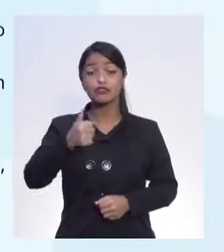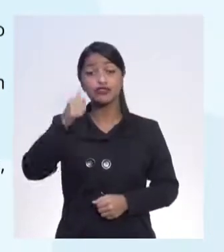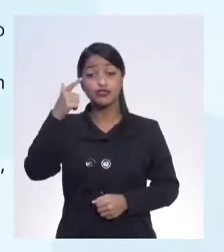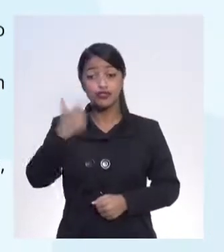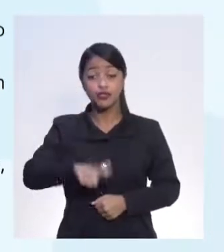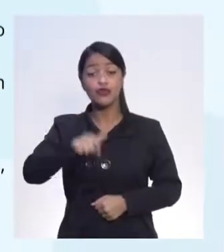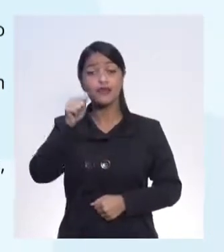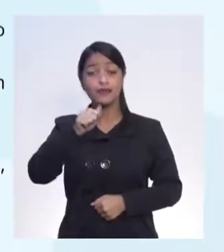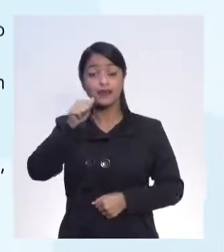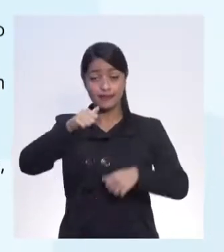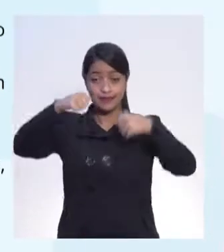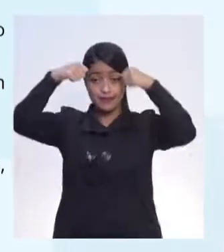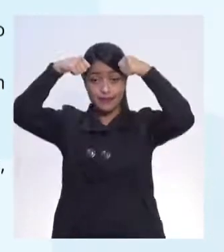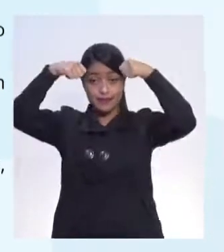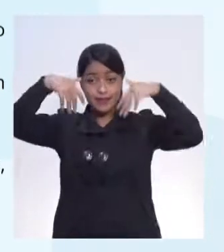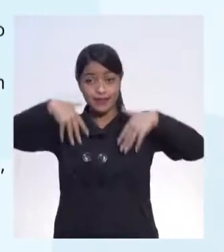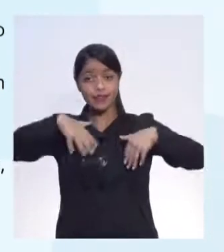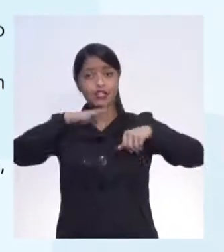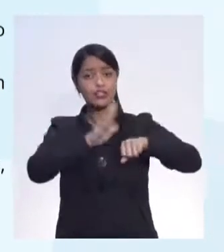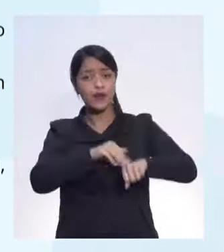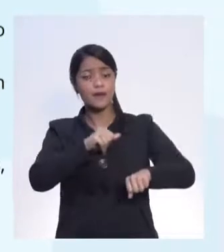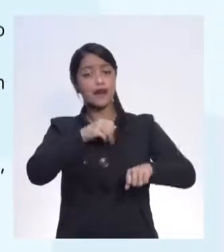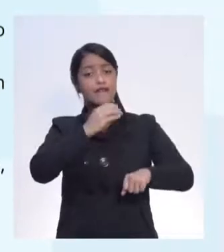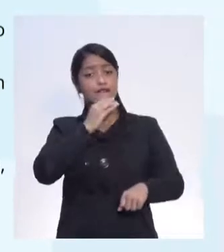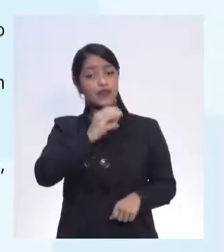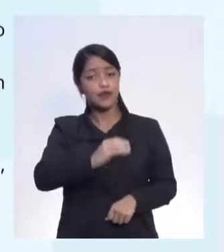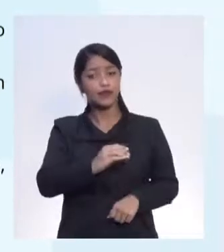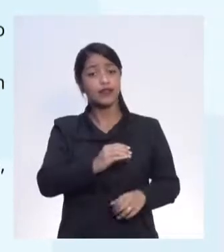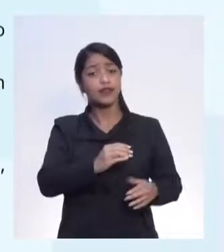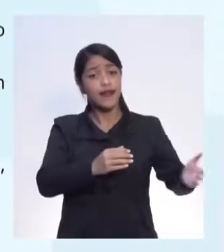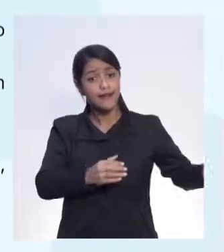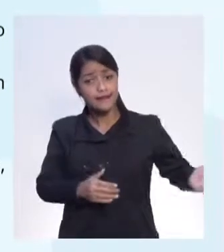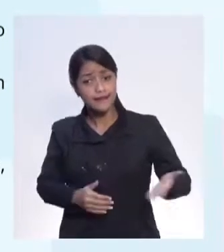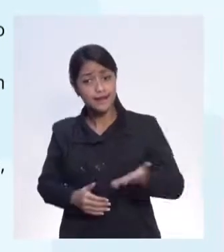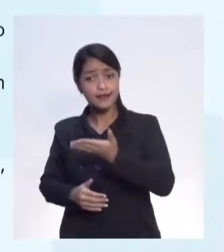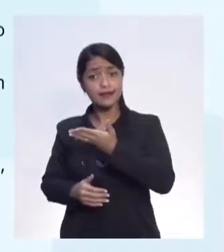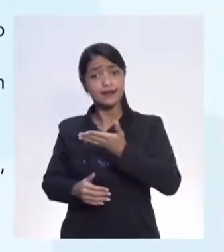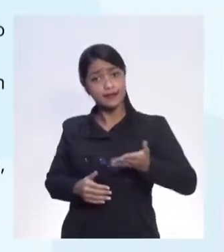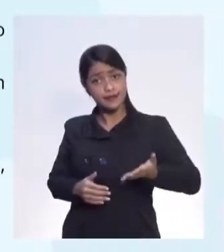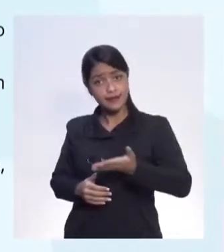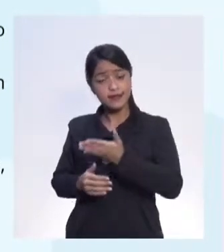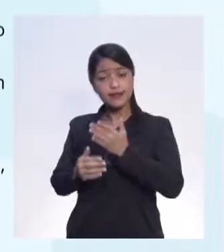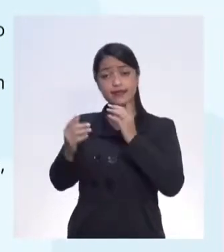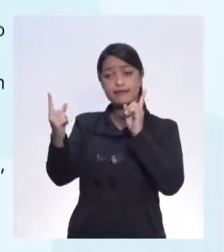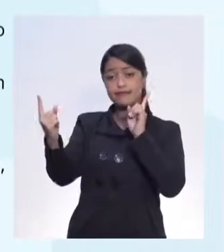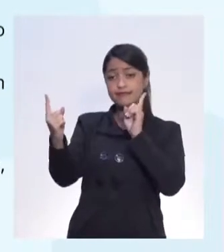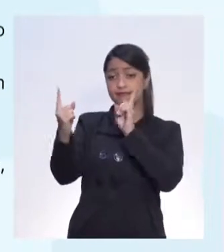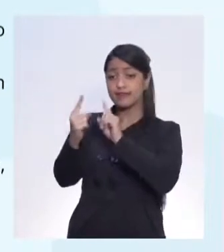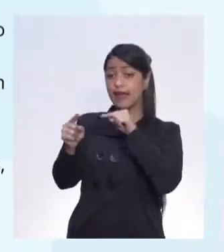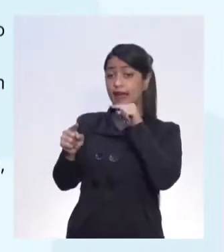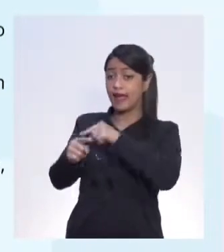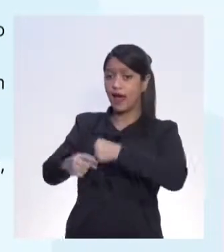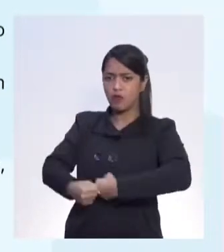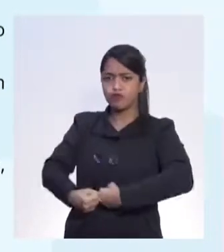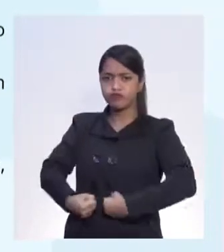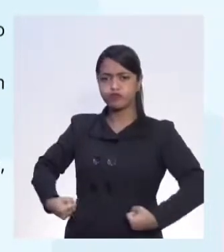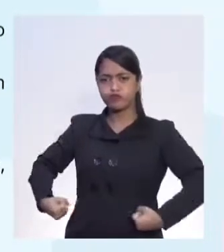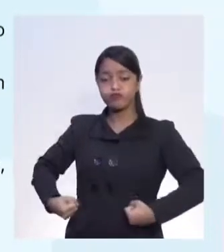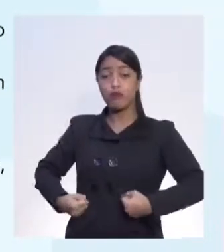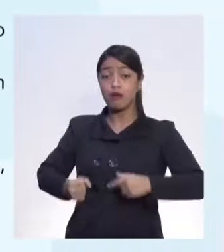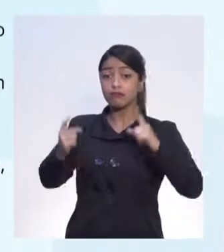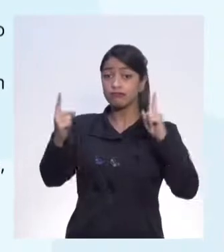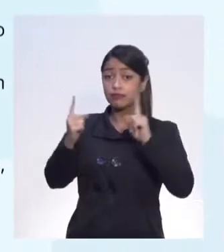ao Visconde. Vá lá, meu bem, chegue-se ao gordo e, com muito cuidado,